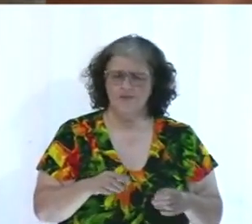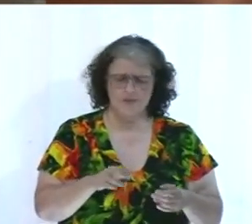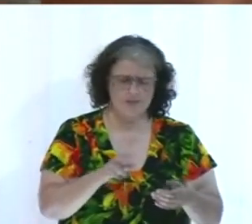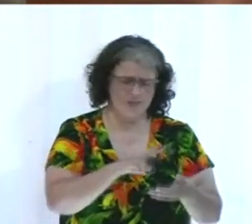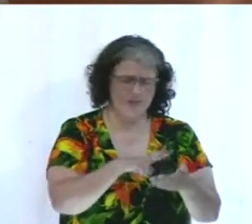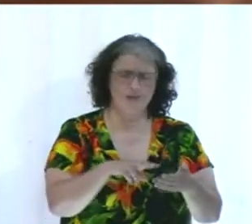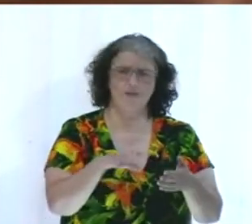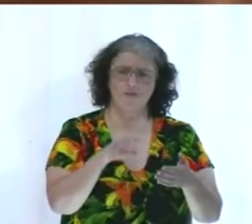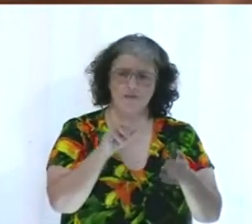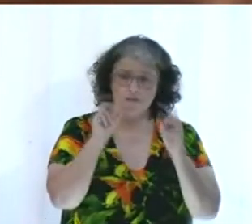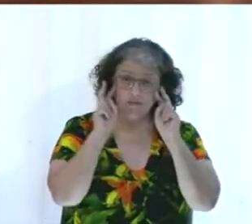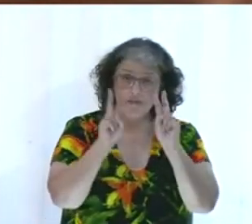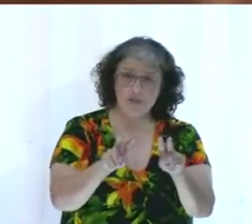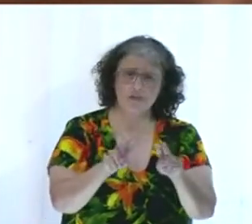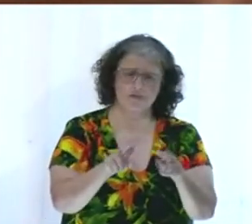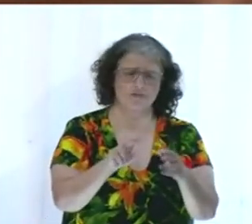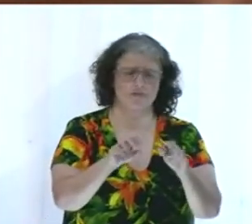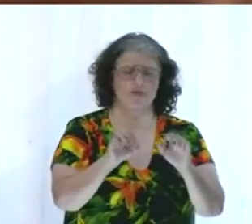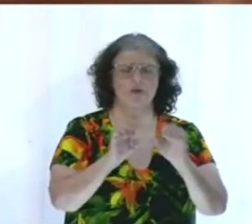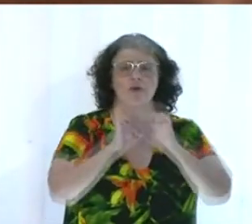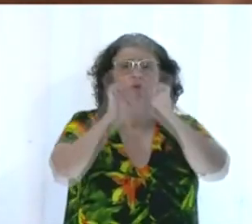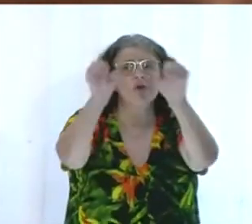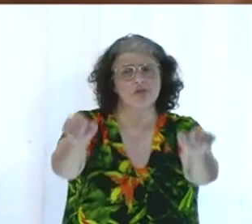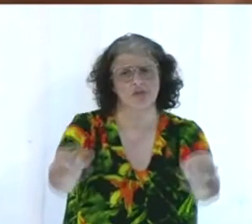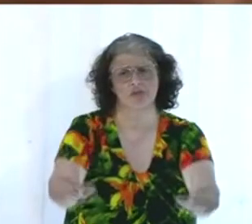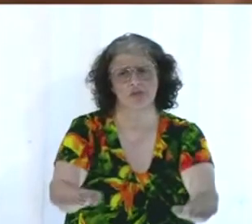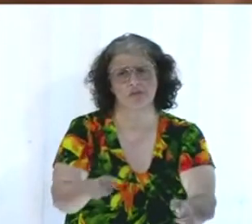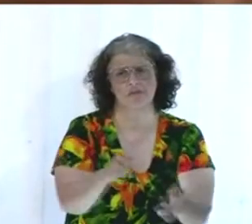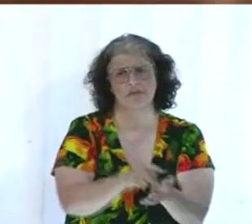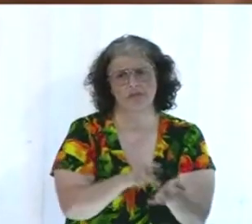barrenta? Você precisa discernir.